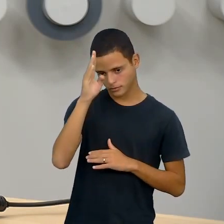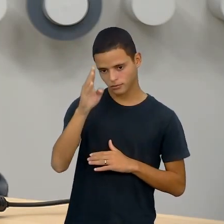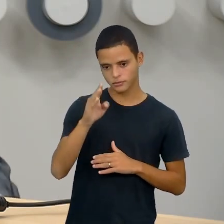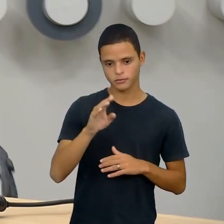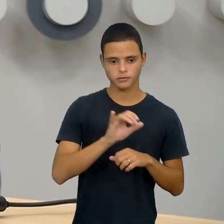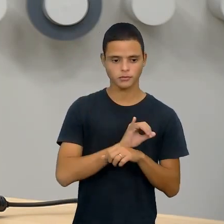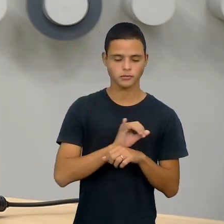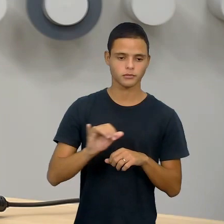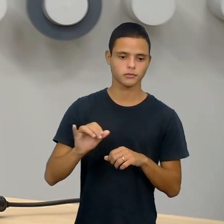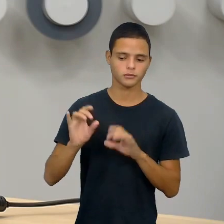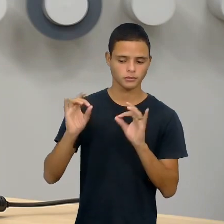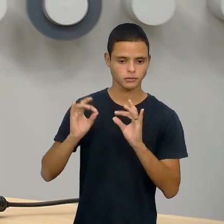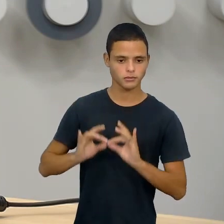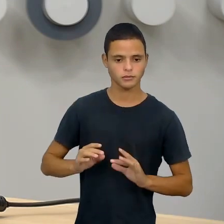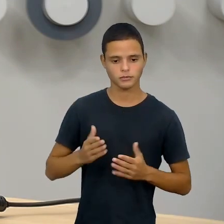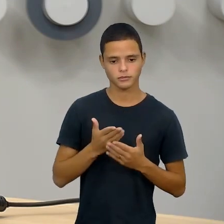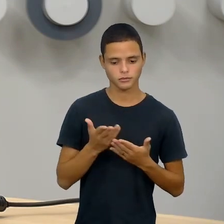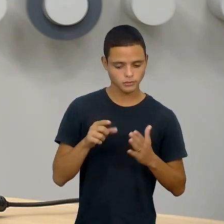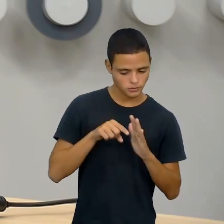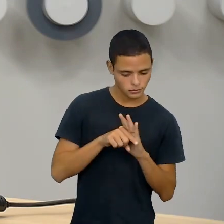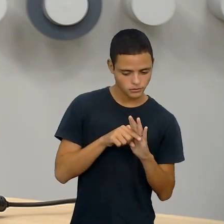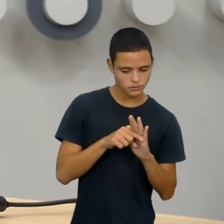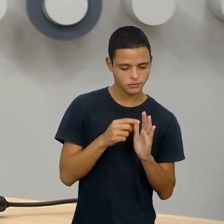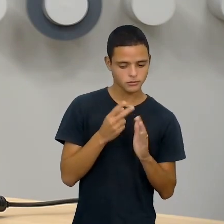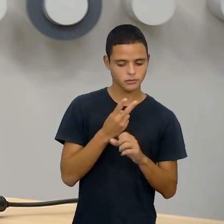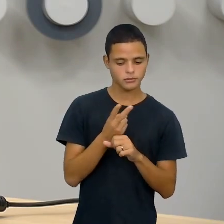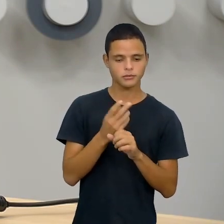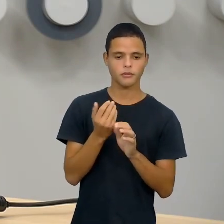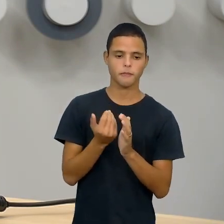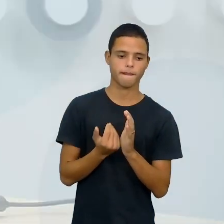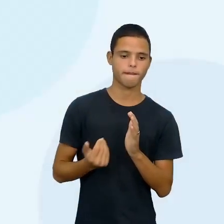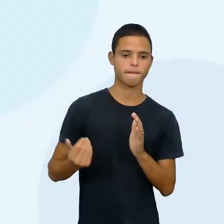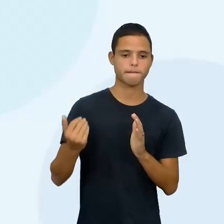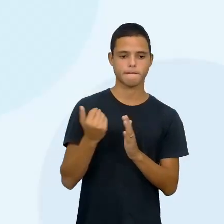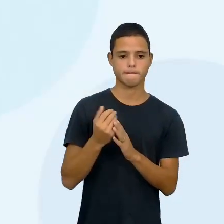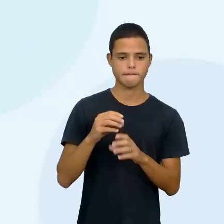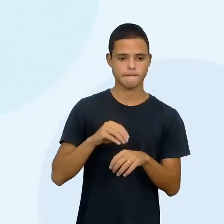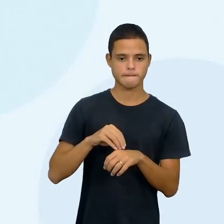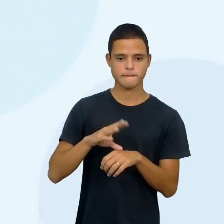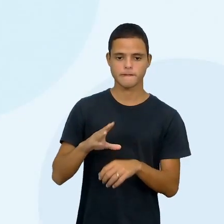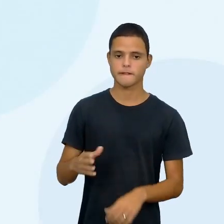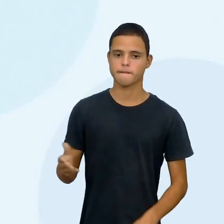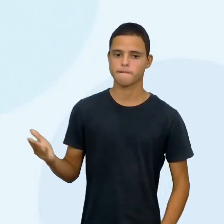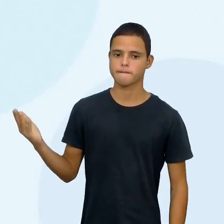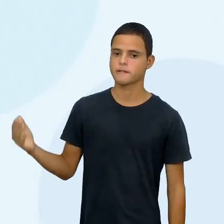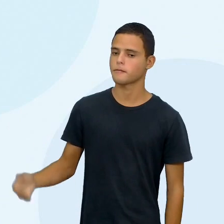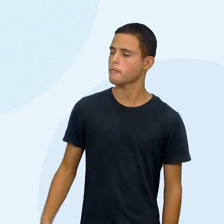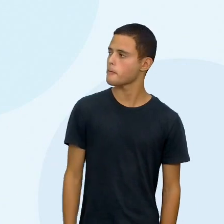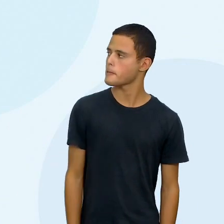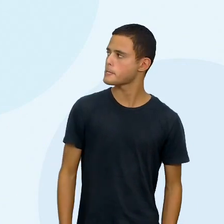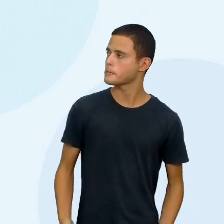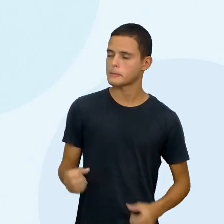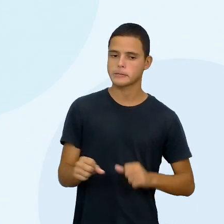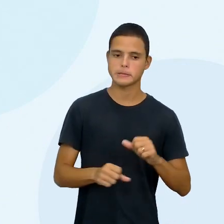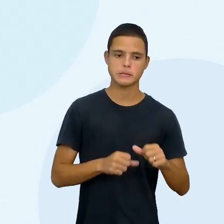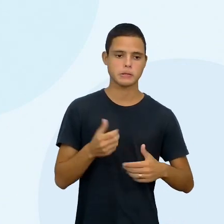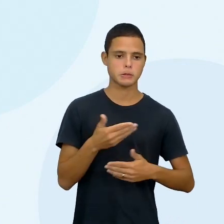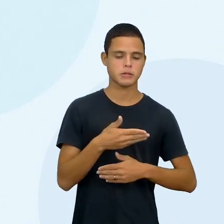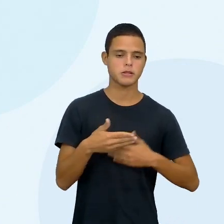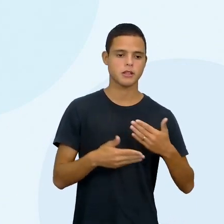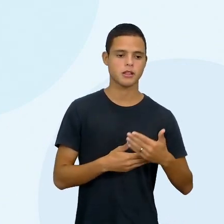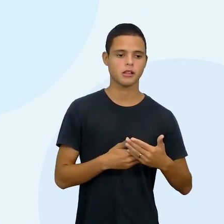e professora, para vocês, então, buscarem essa sugestão. Mudando, então, agora para o próximo